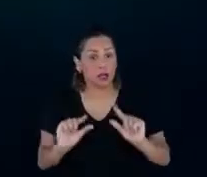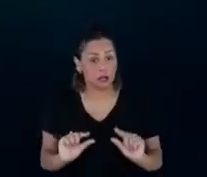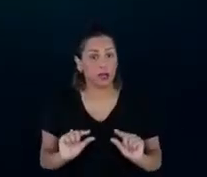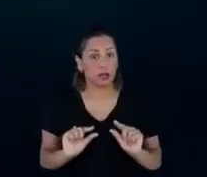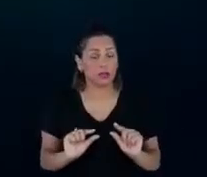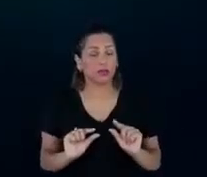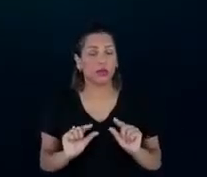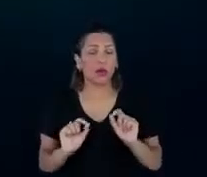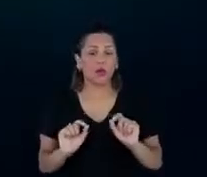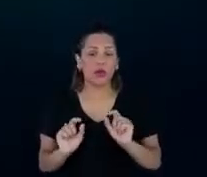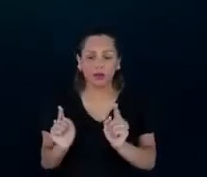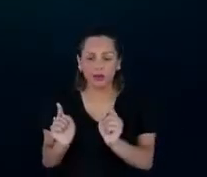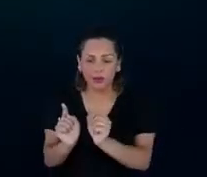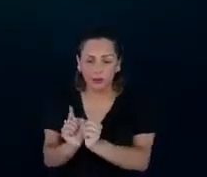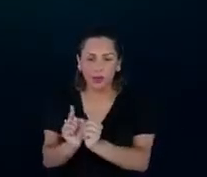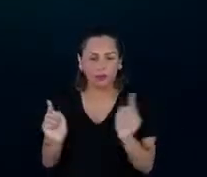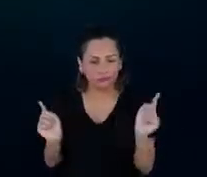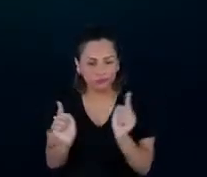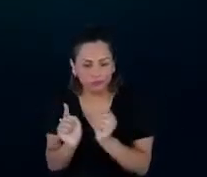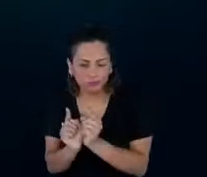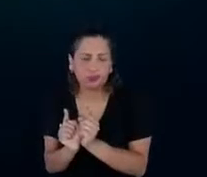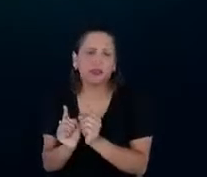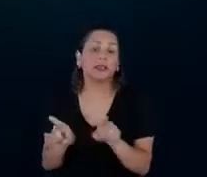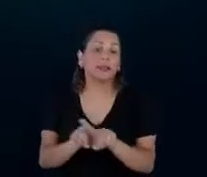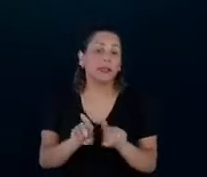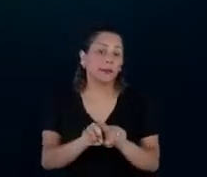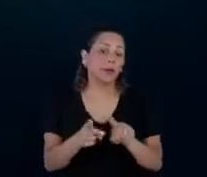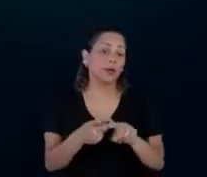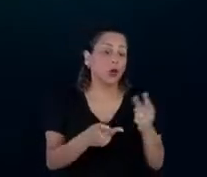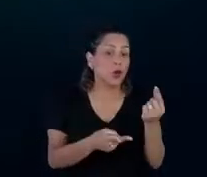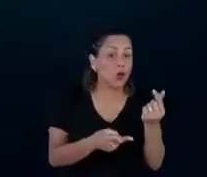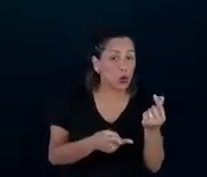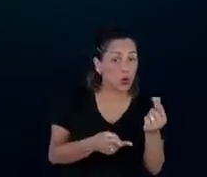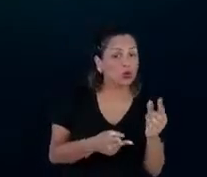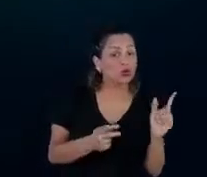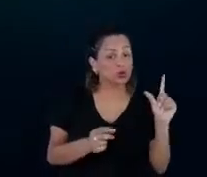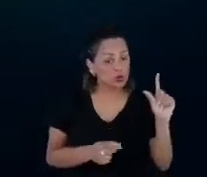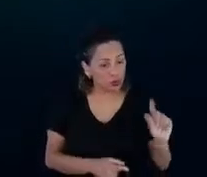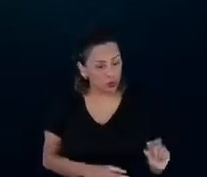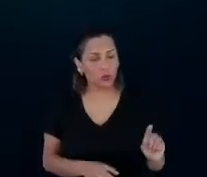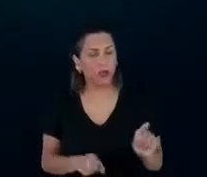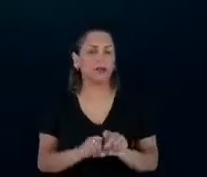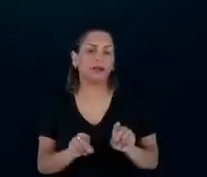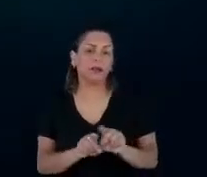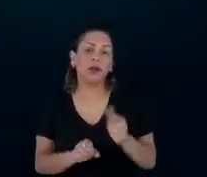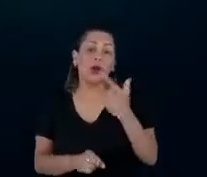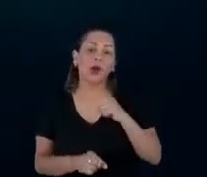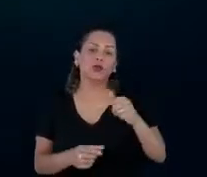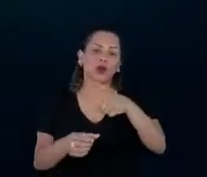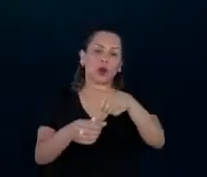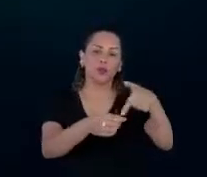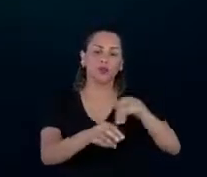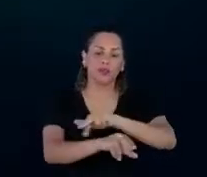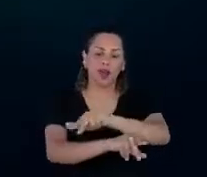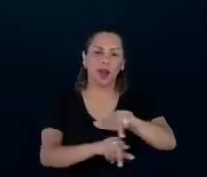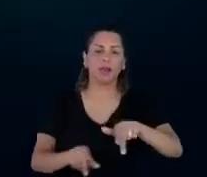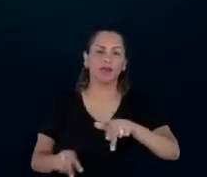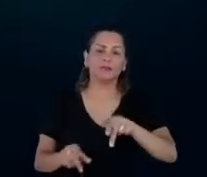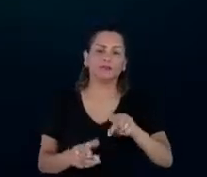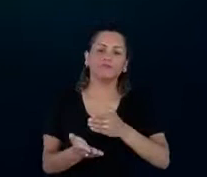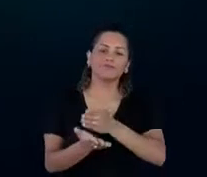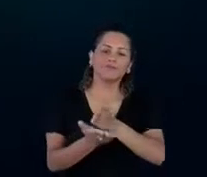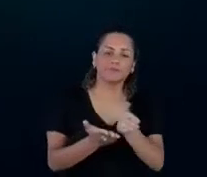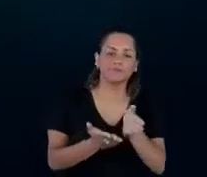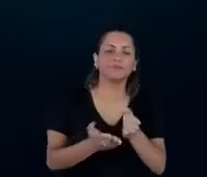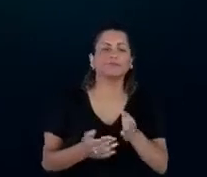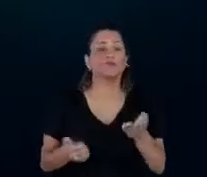do sistema, redução de custo e também expansão para outros tipos de combustível. Pode ser utilizado etanol, como